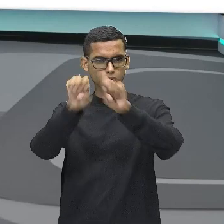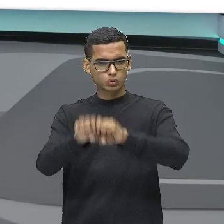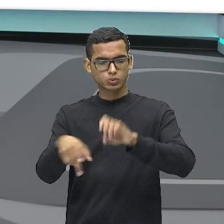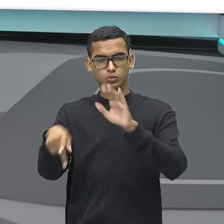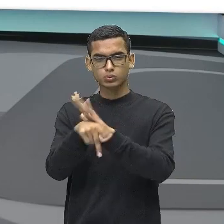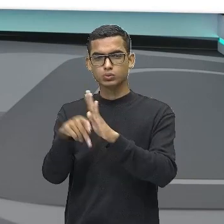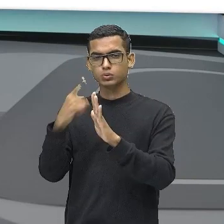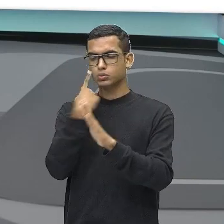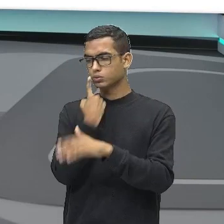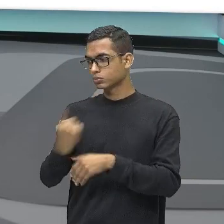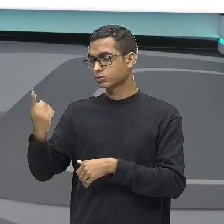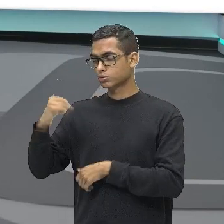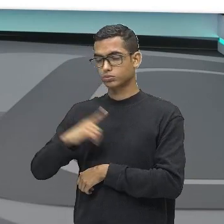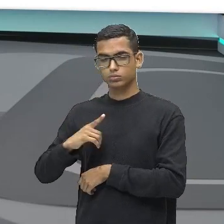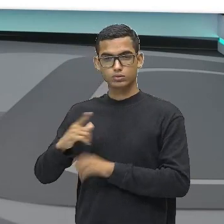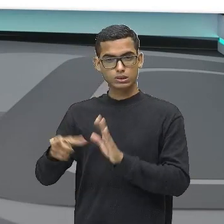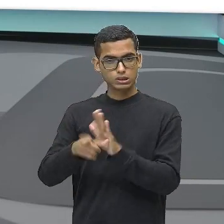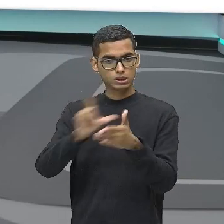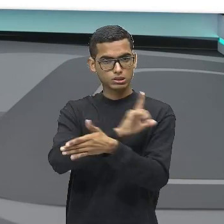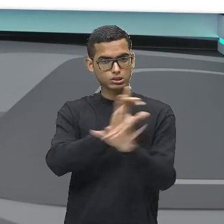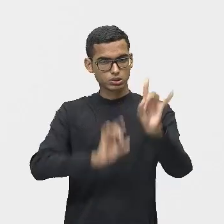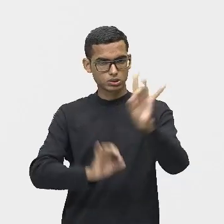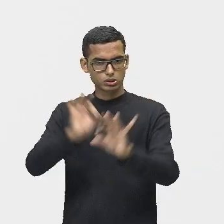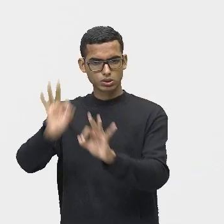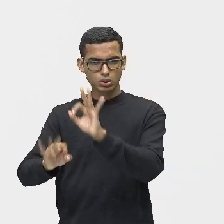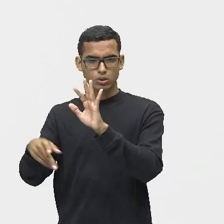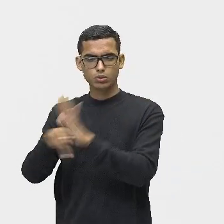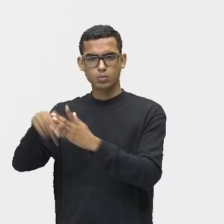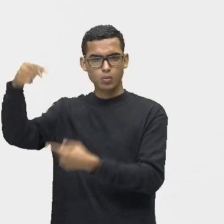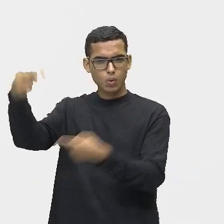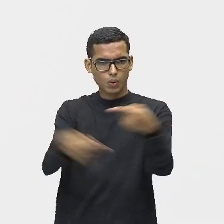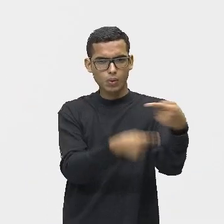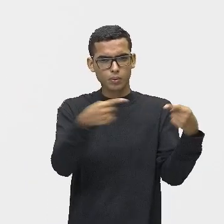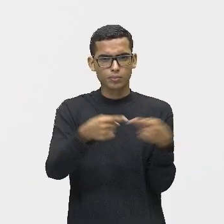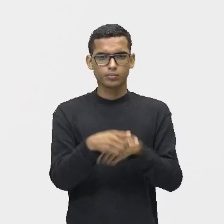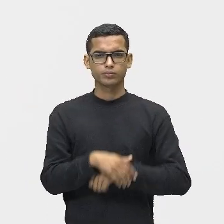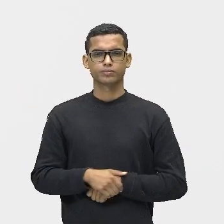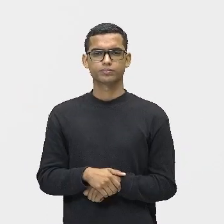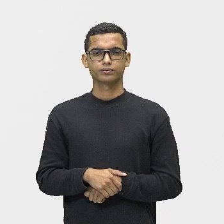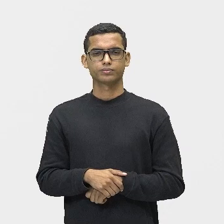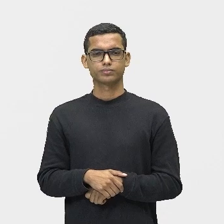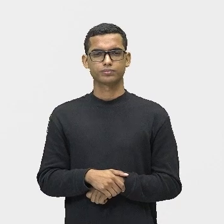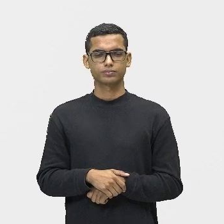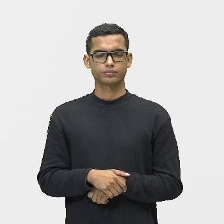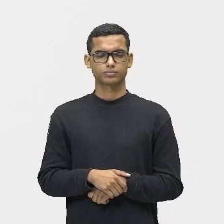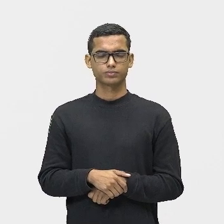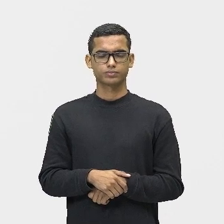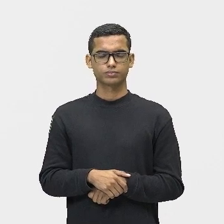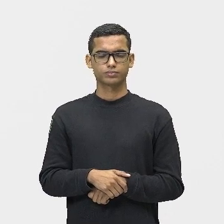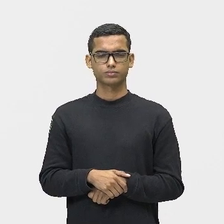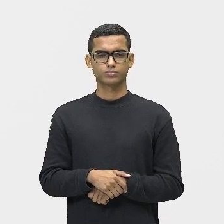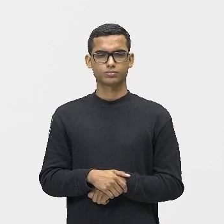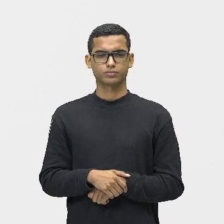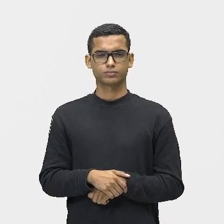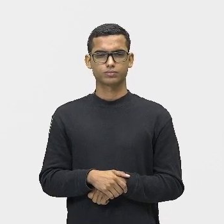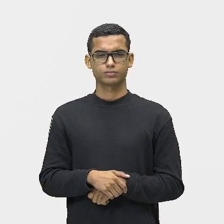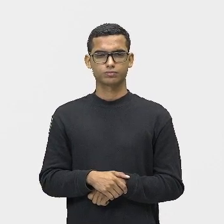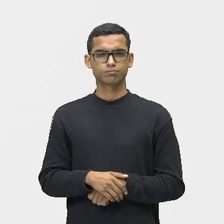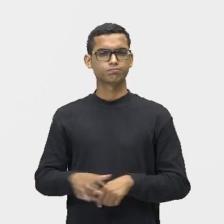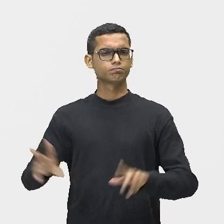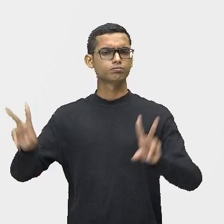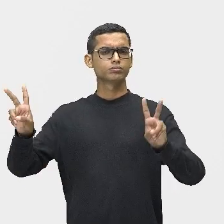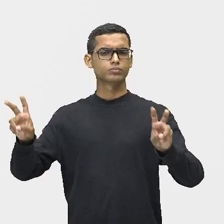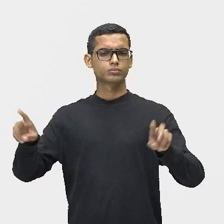que se preparou para o nosso debate. Então vamos lá, colocando aí para vocês. Então a gente já sabe o tema, a